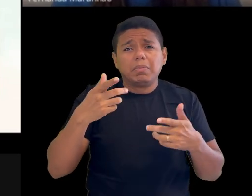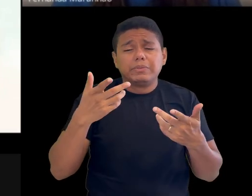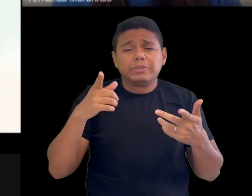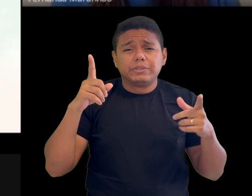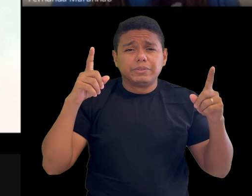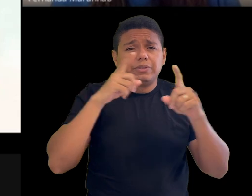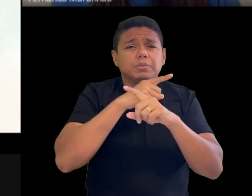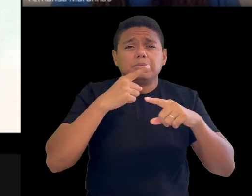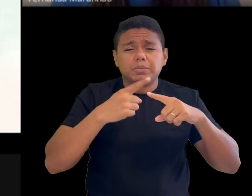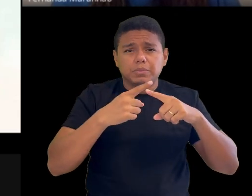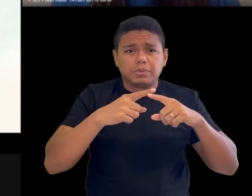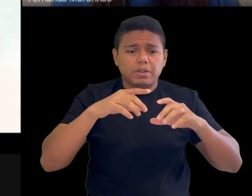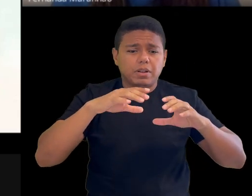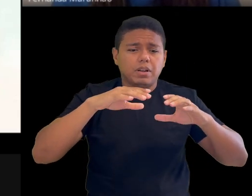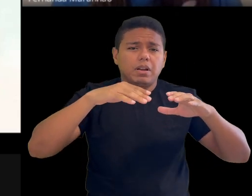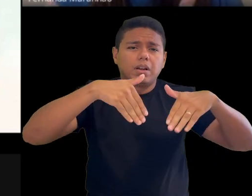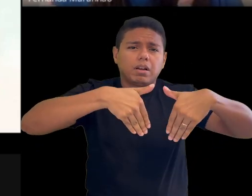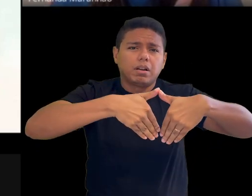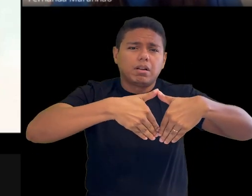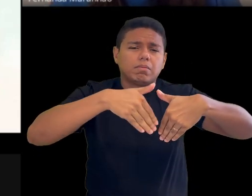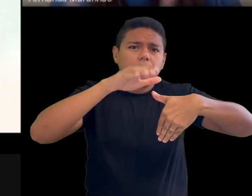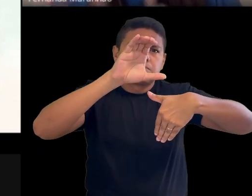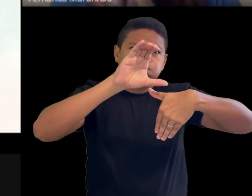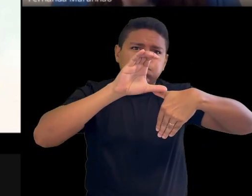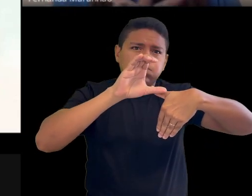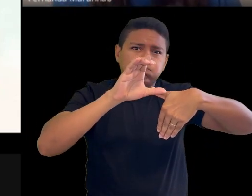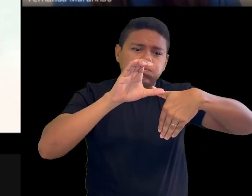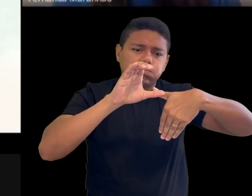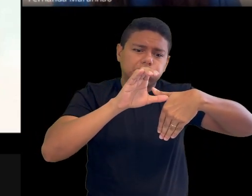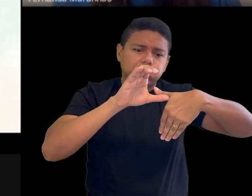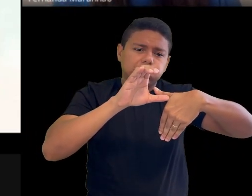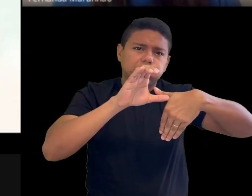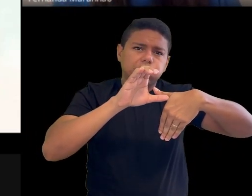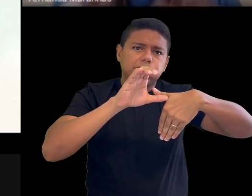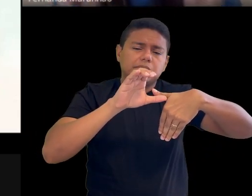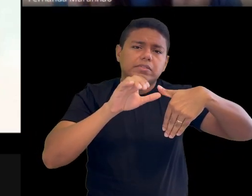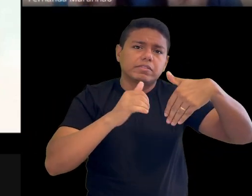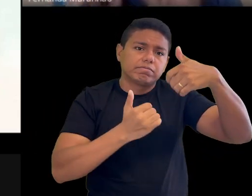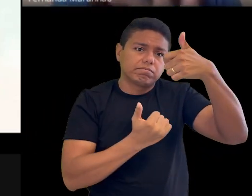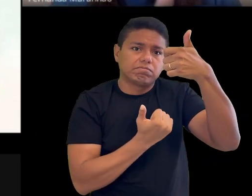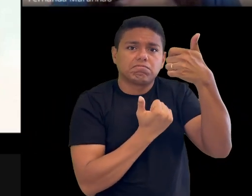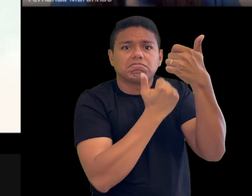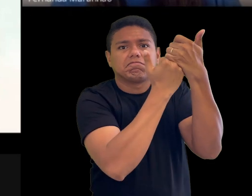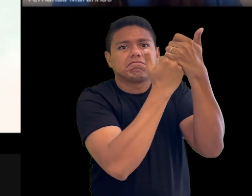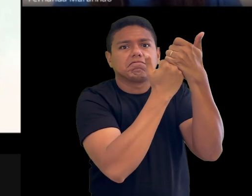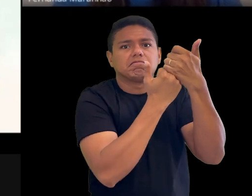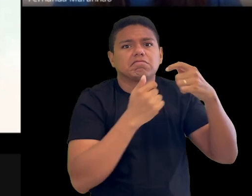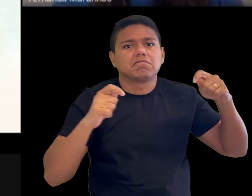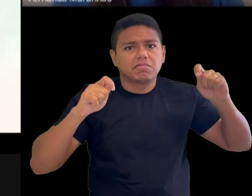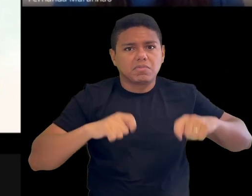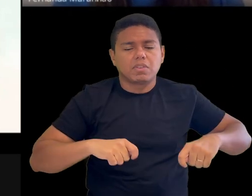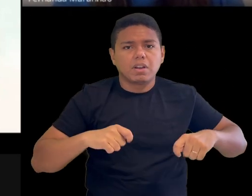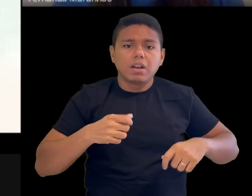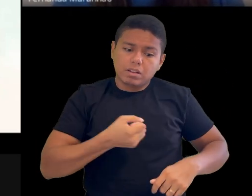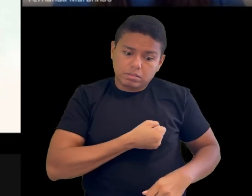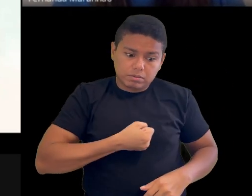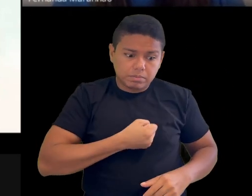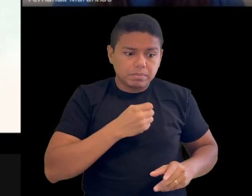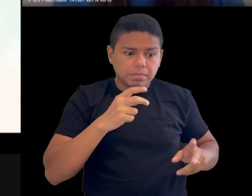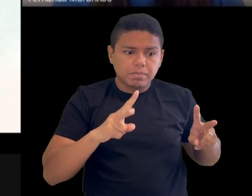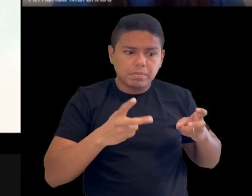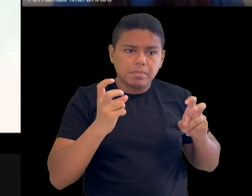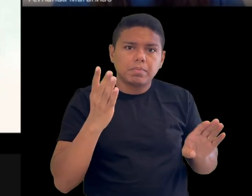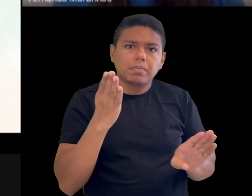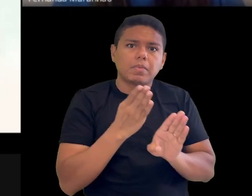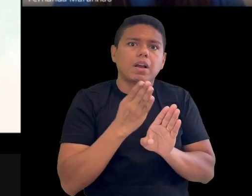Color Doppler ajuda, auxilia e faz o diagnóstico por imagem a perceber que está havendo invasão dessa placenta